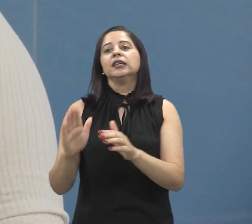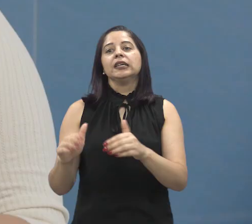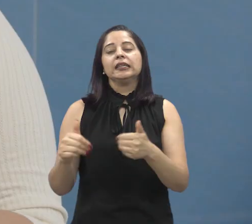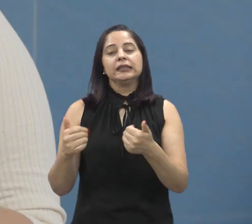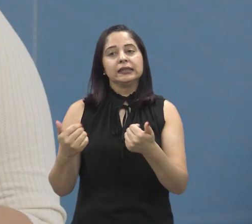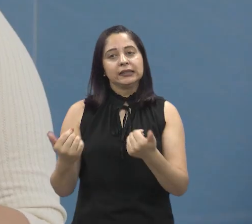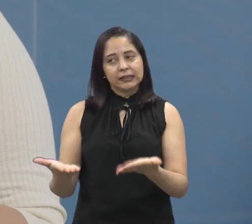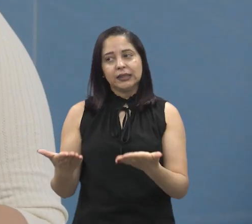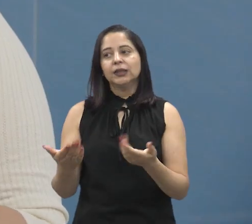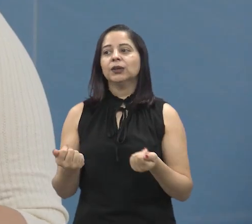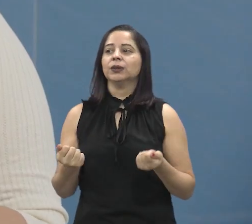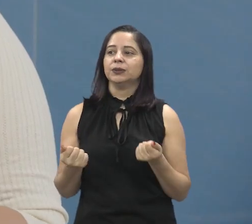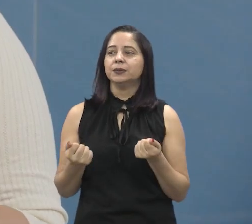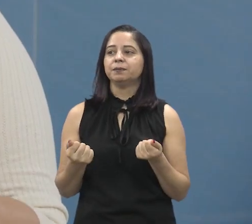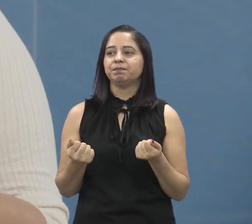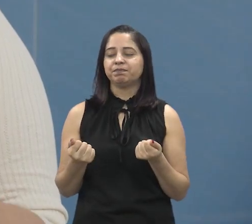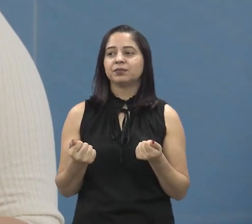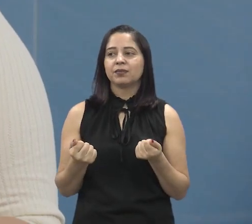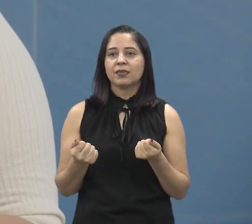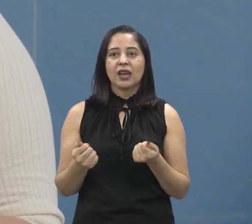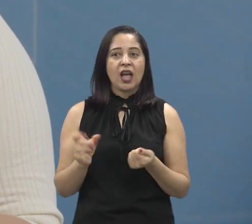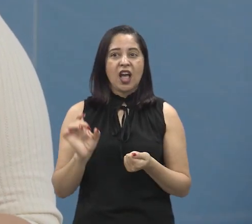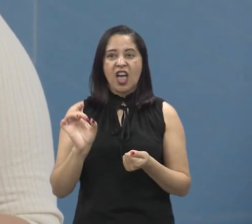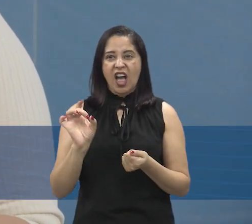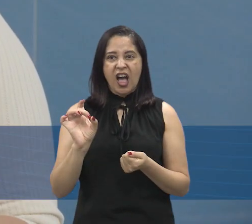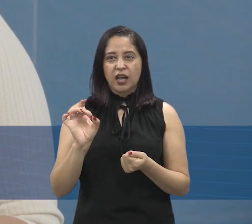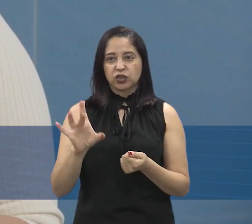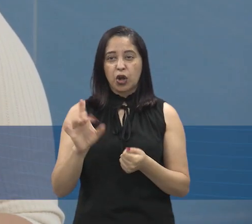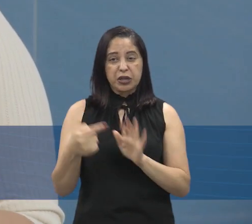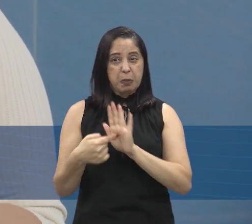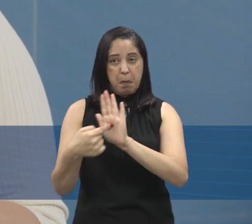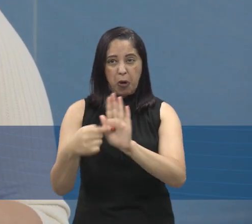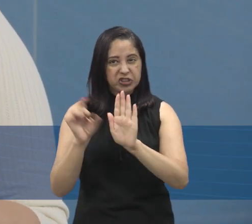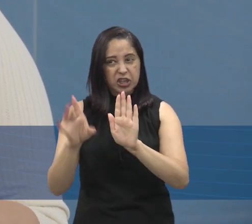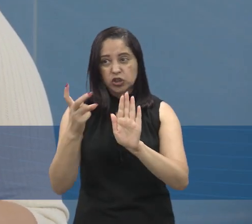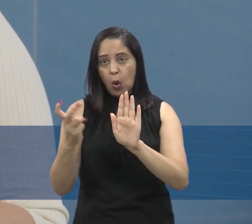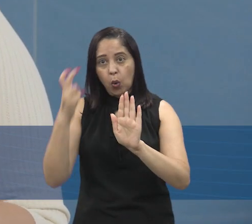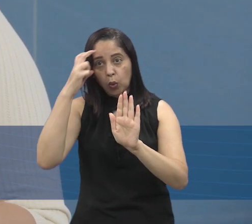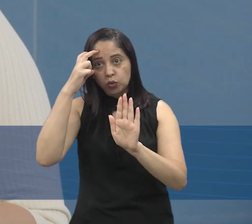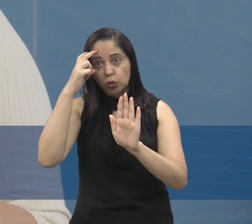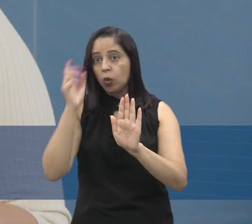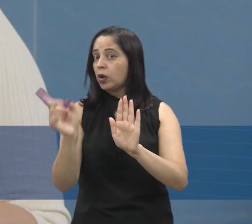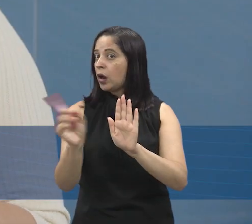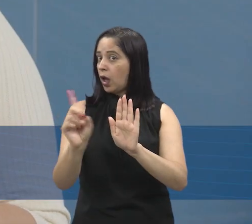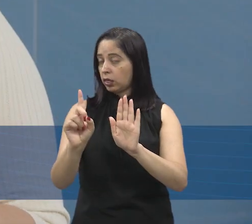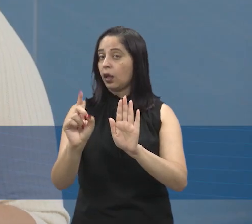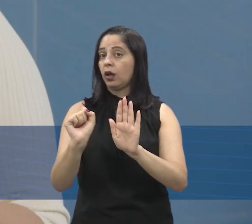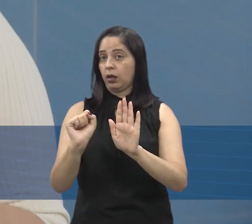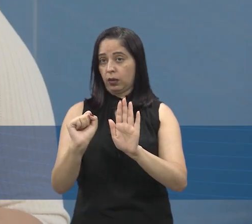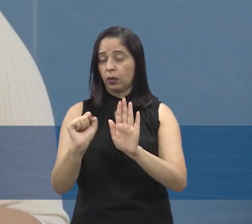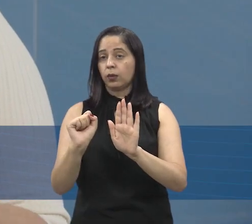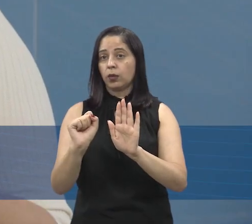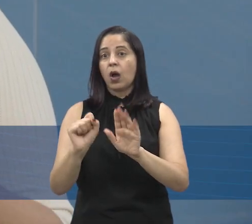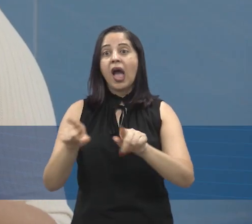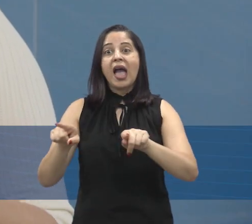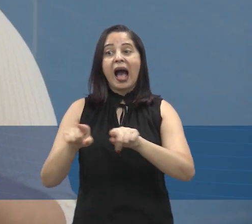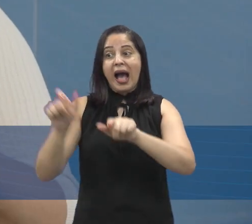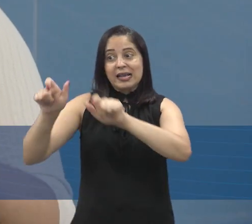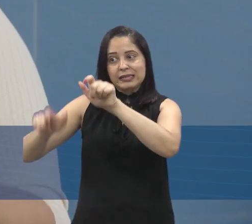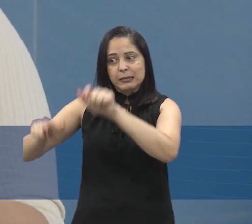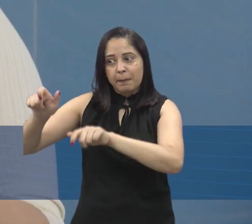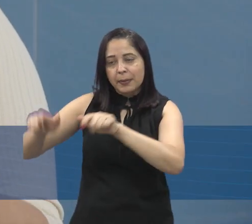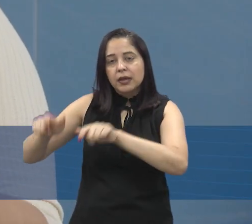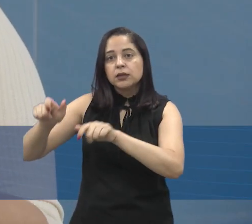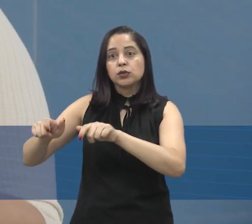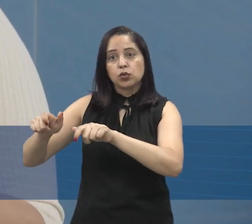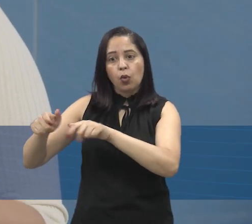que a gente não trabalha só a cultura no City Tour, nós também proporcionamos experiências para